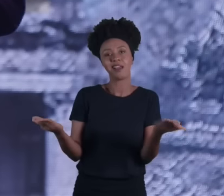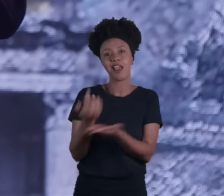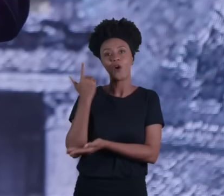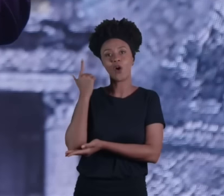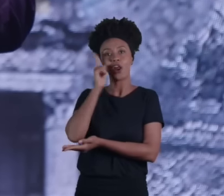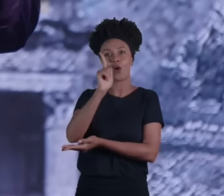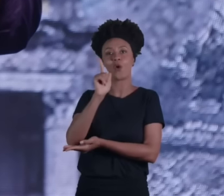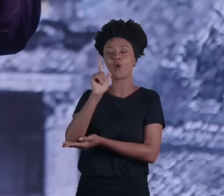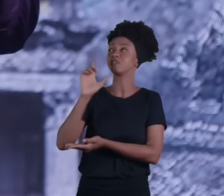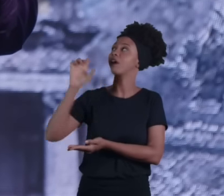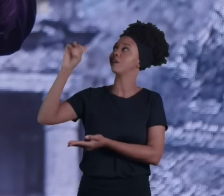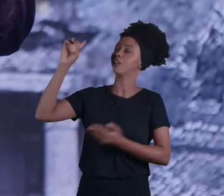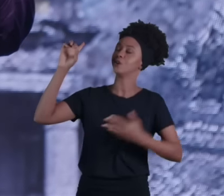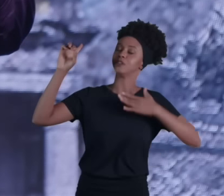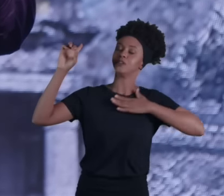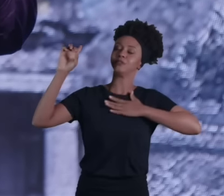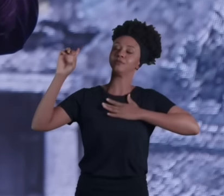Está tudo bem,